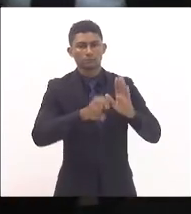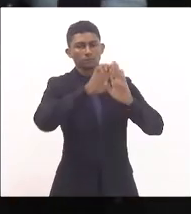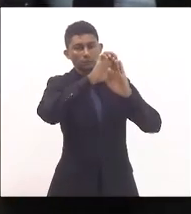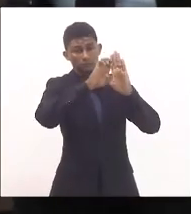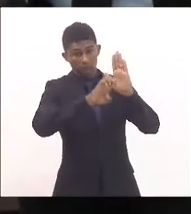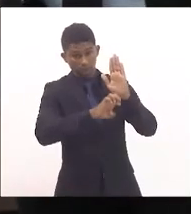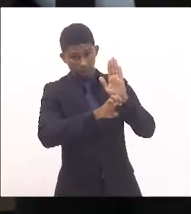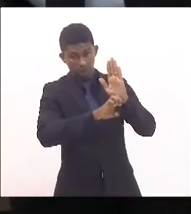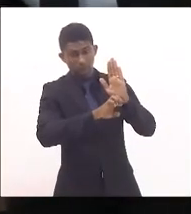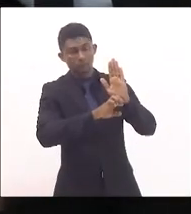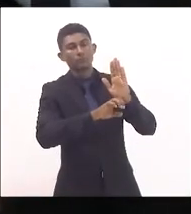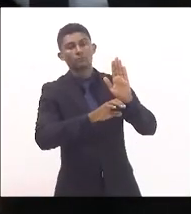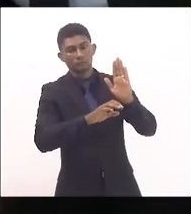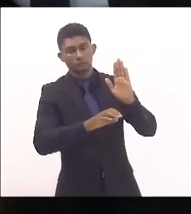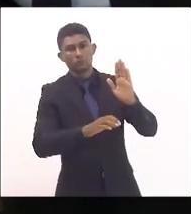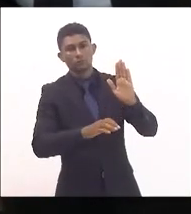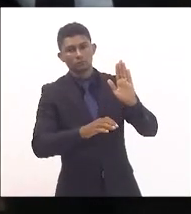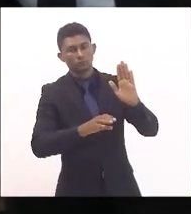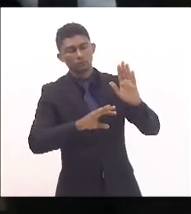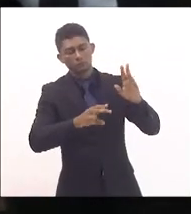aditiva.